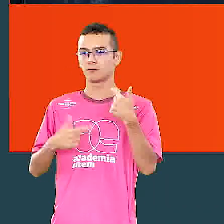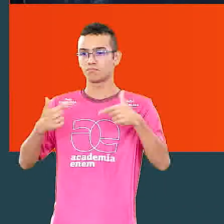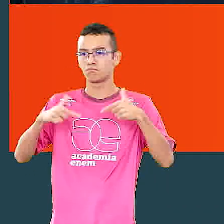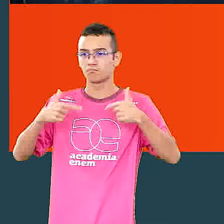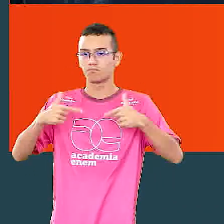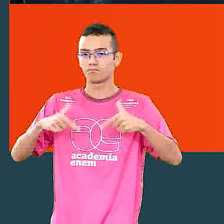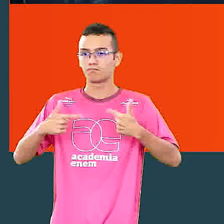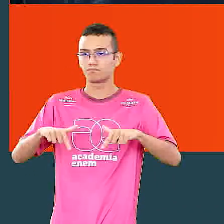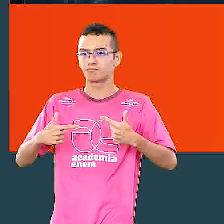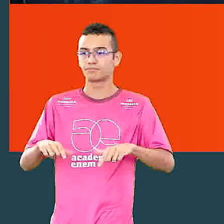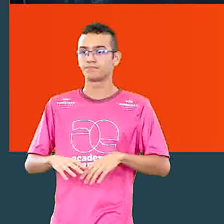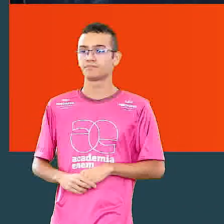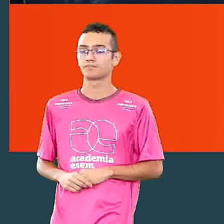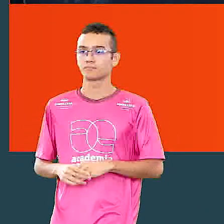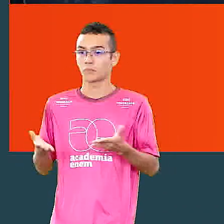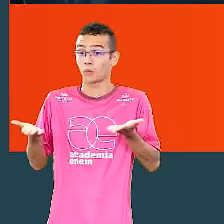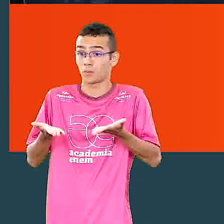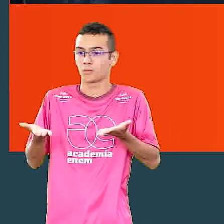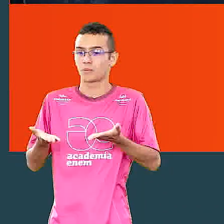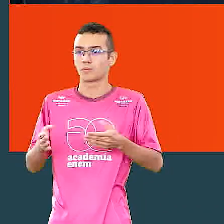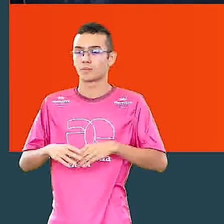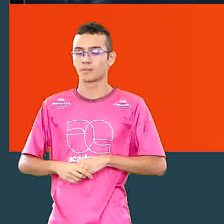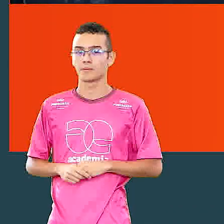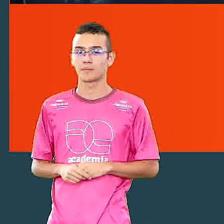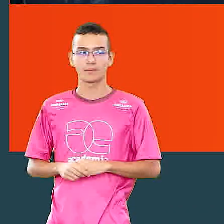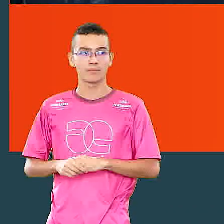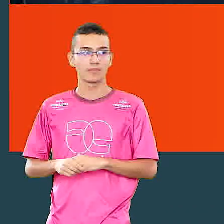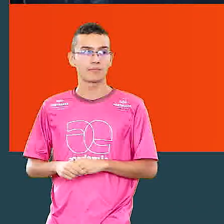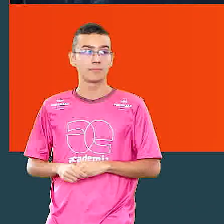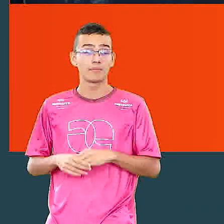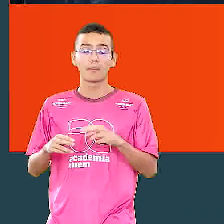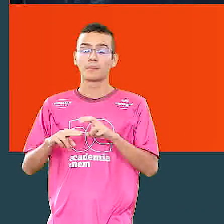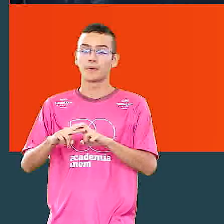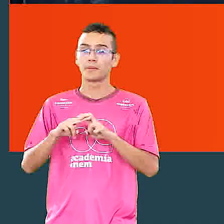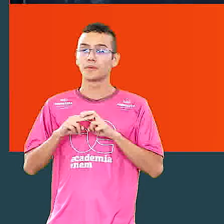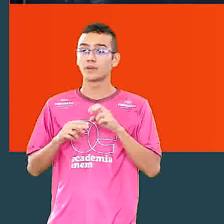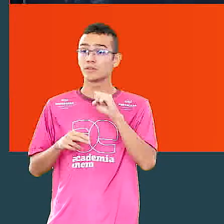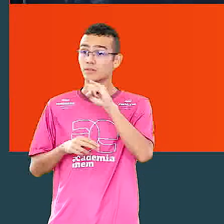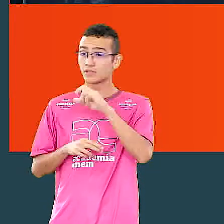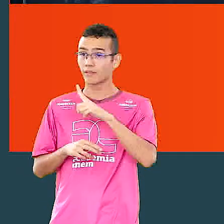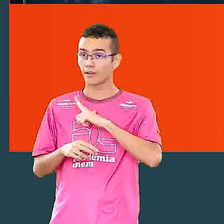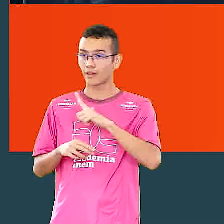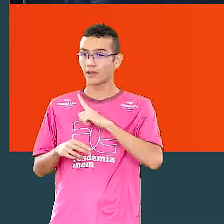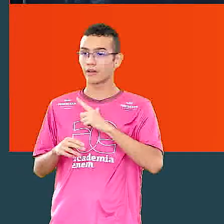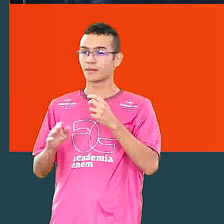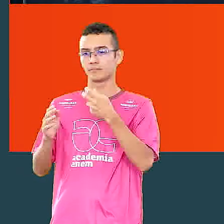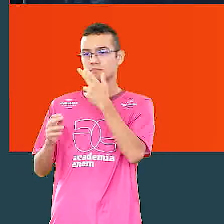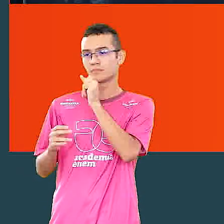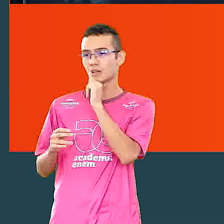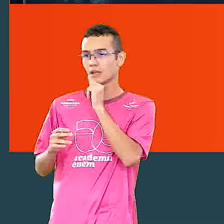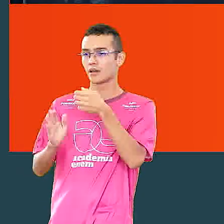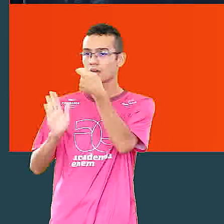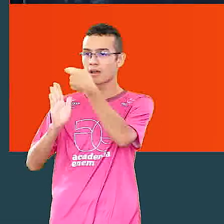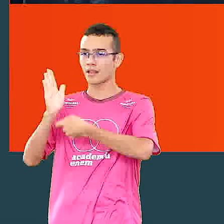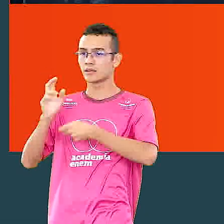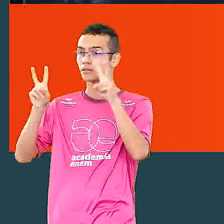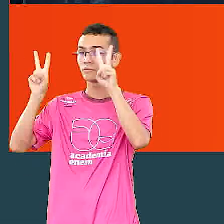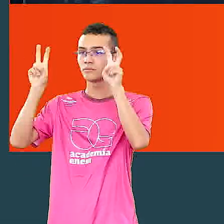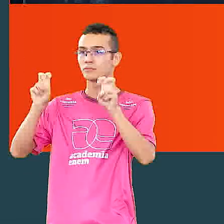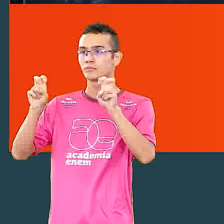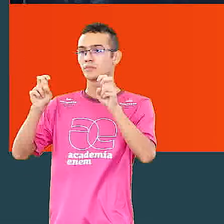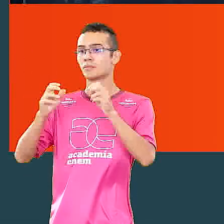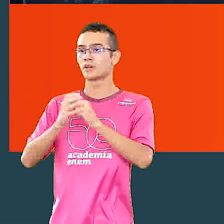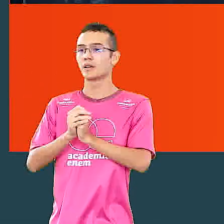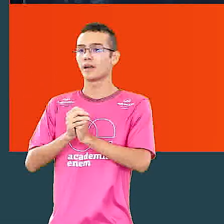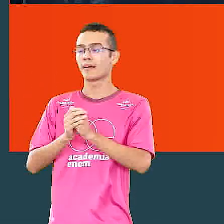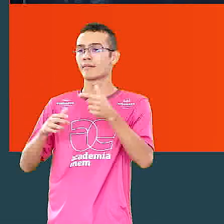por isso que, se cair na sua prova uma discussão, por exemplo, na redação, sobre escala 6:1, você use esse argumento de dizer que